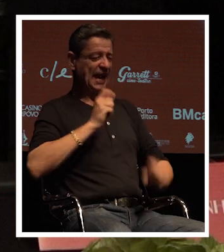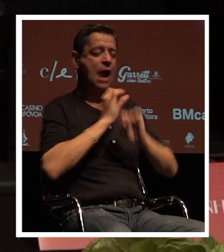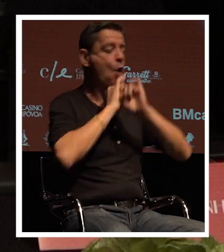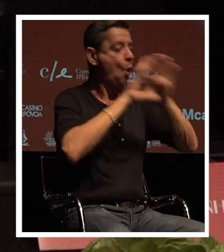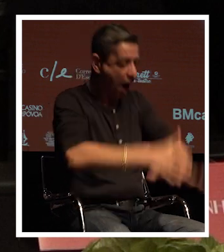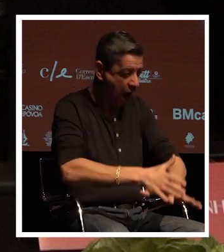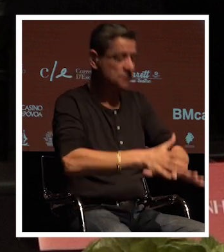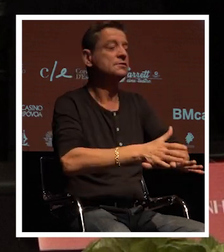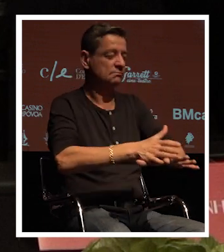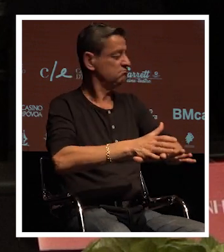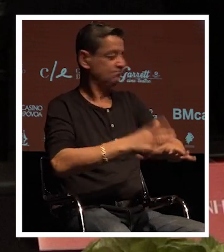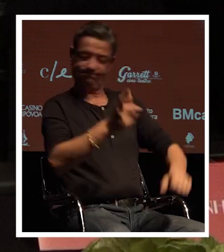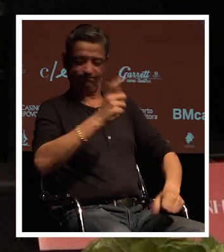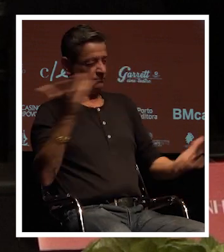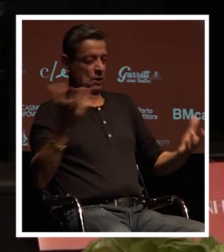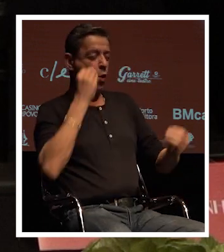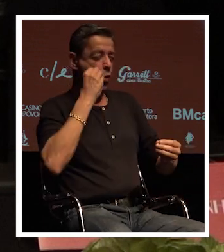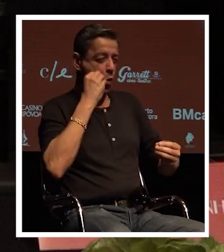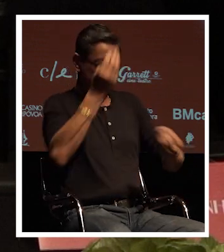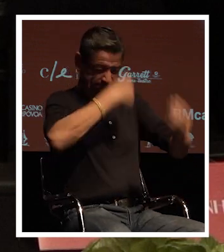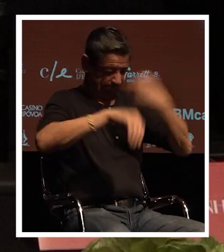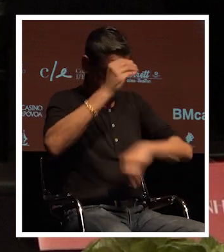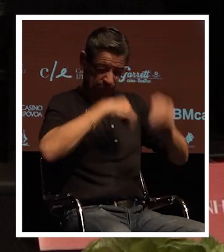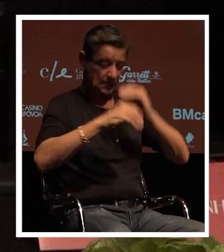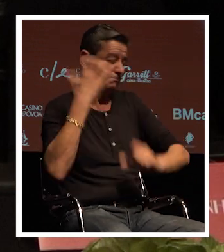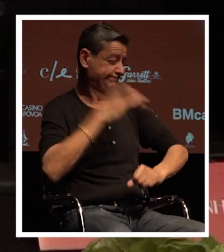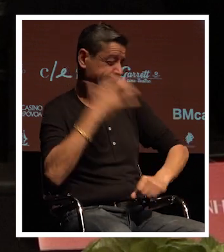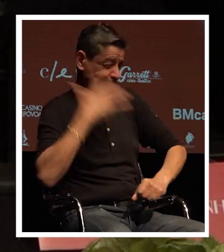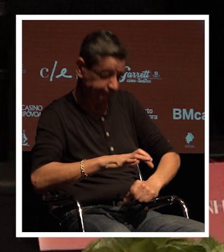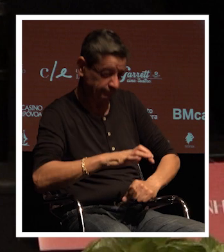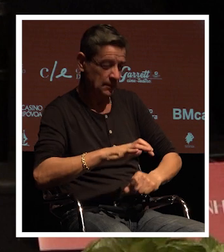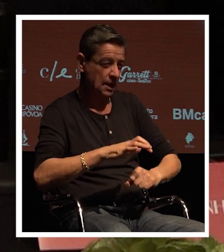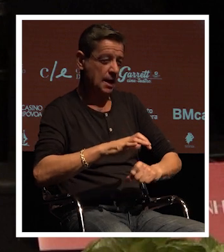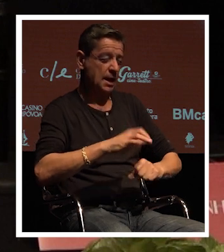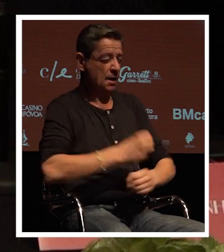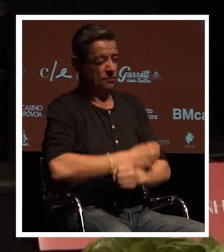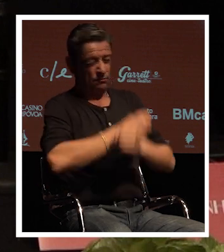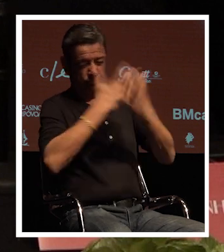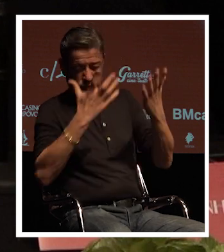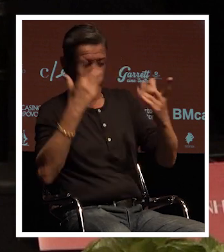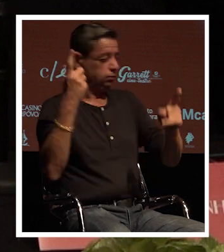cética fossa cética comida sintética glândula pineal